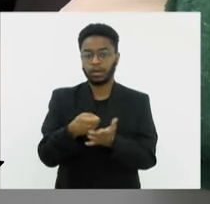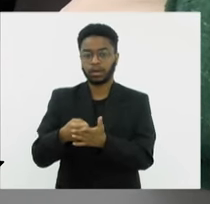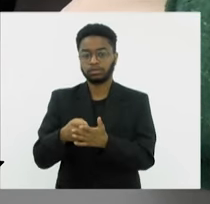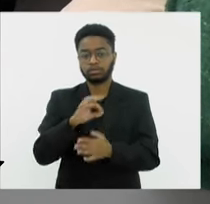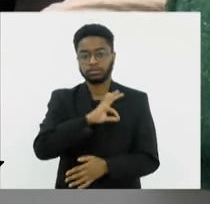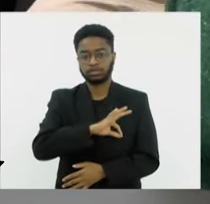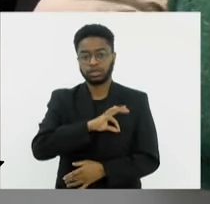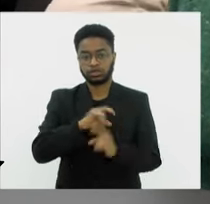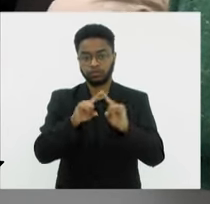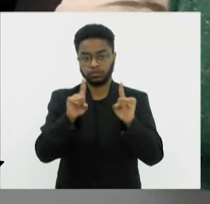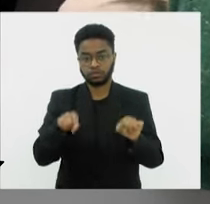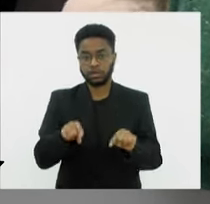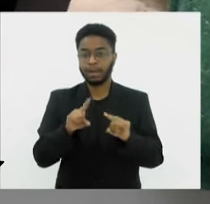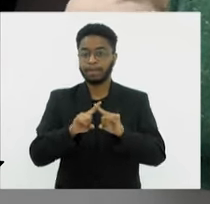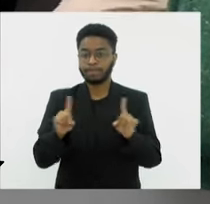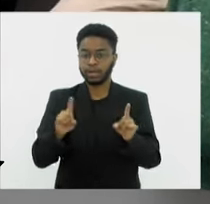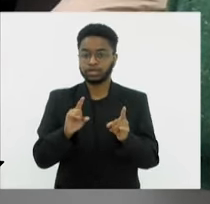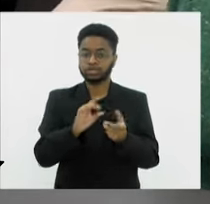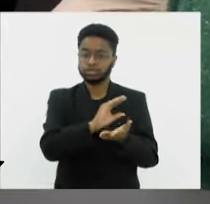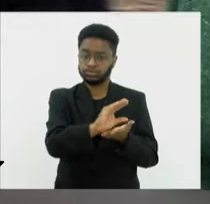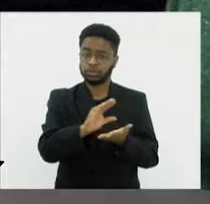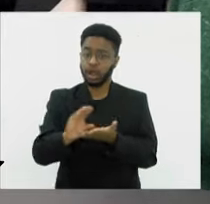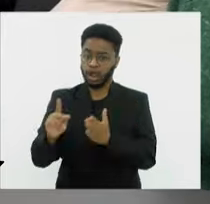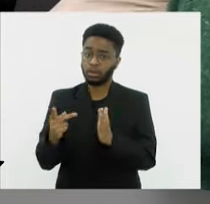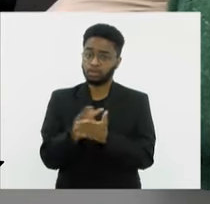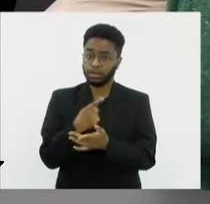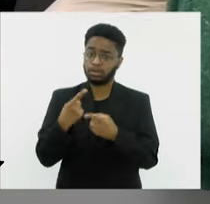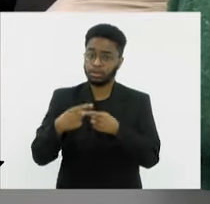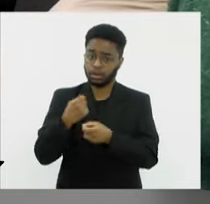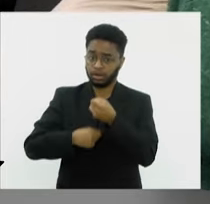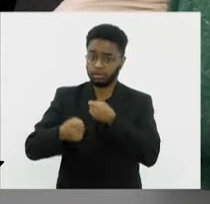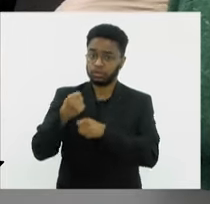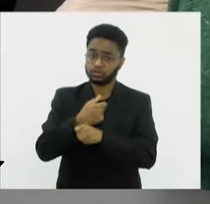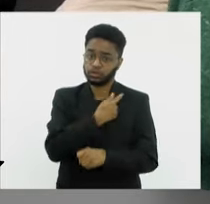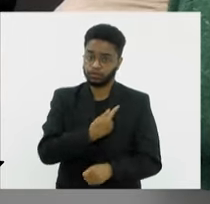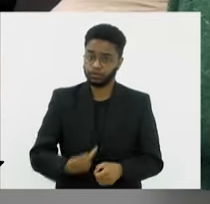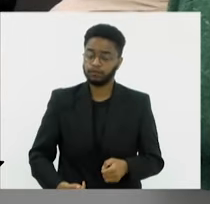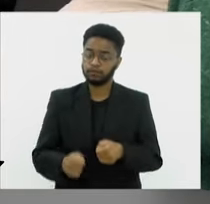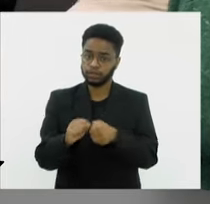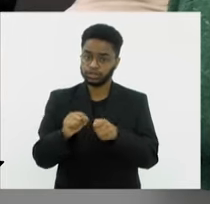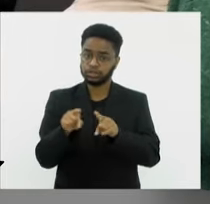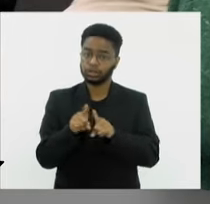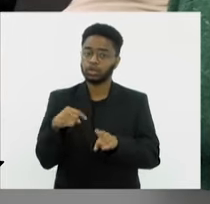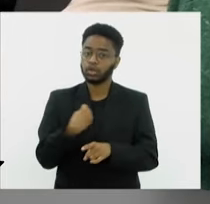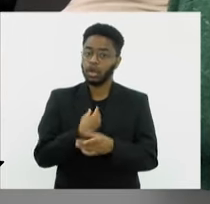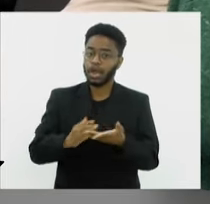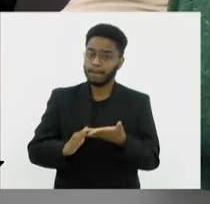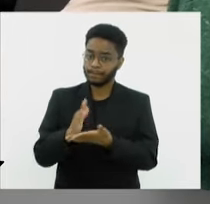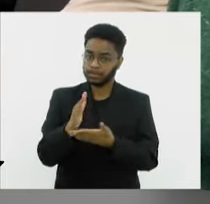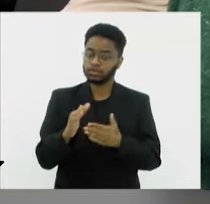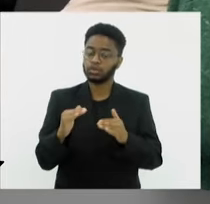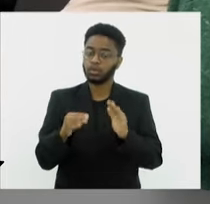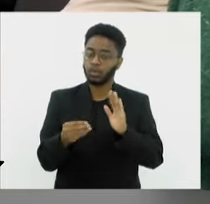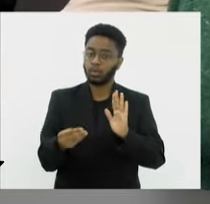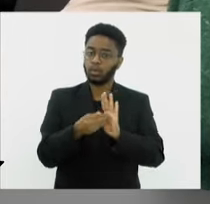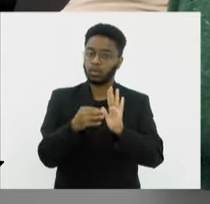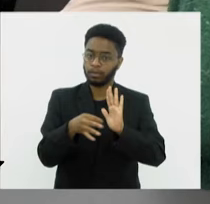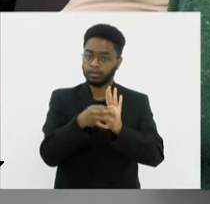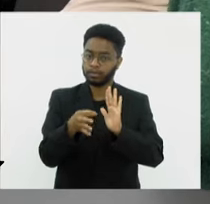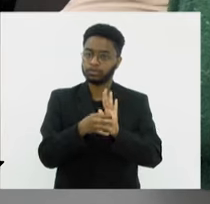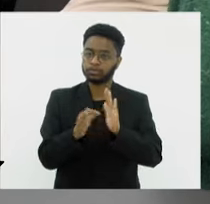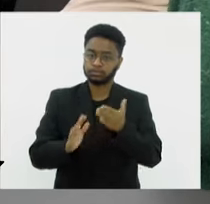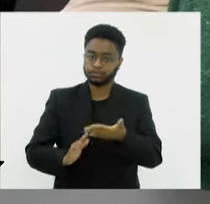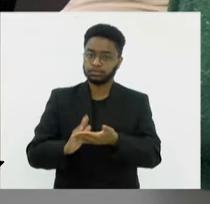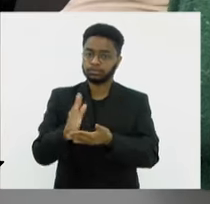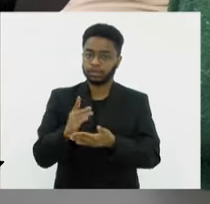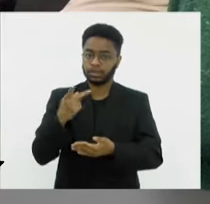servidores. Mas o rateio ele tem sido praticado. Foi praticado ano passado pelo governo, foi aprovado por essa casa com parecer favorável da Comissão de Constituição e